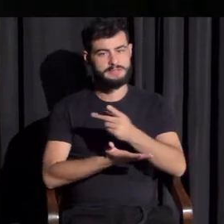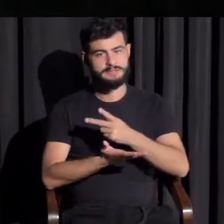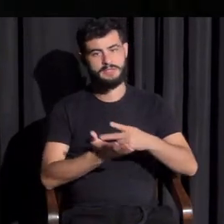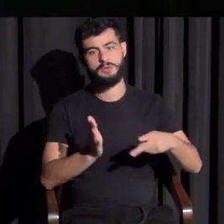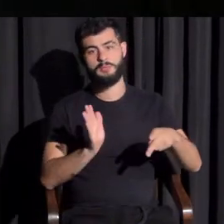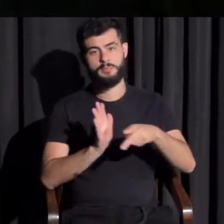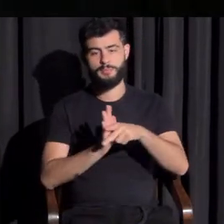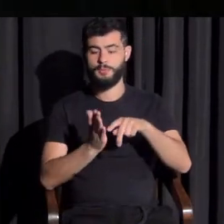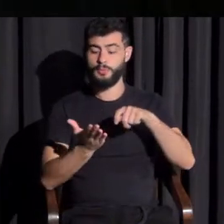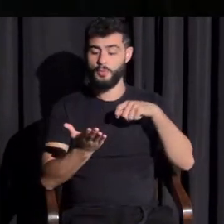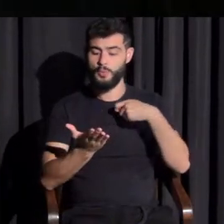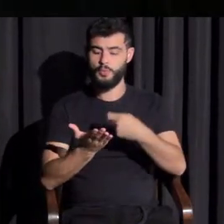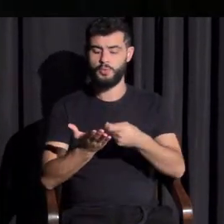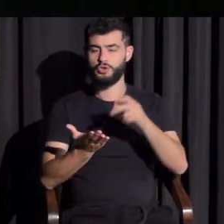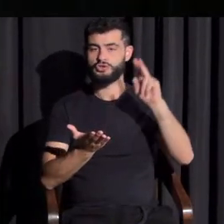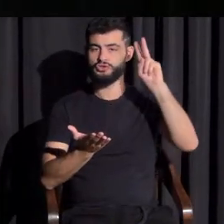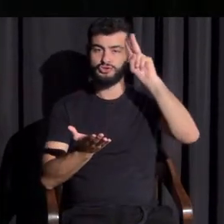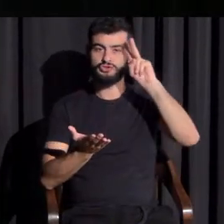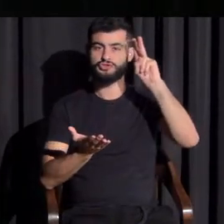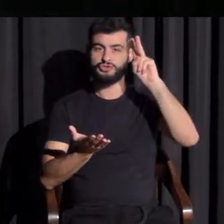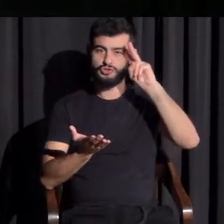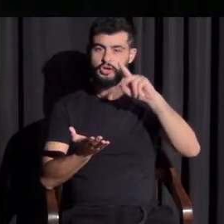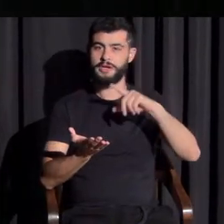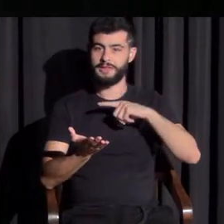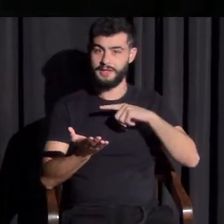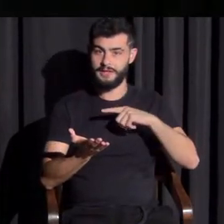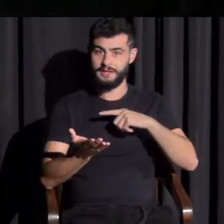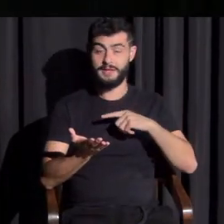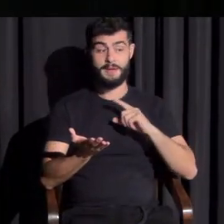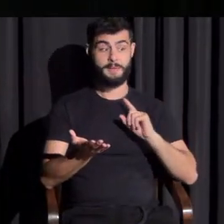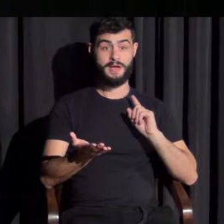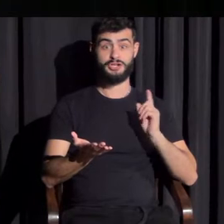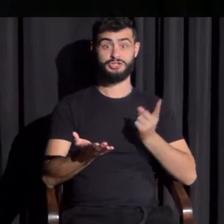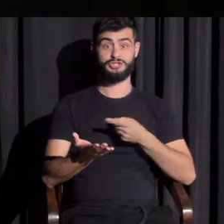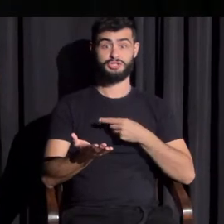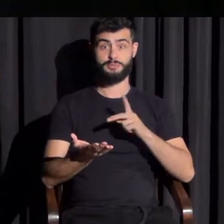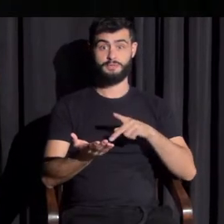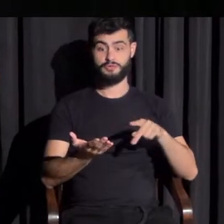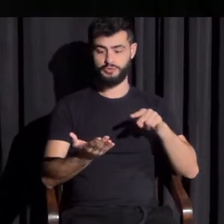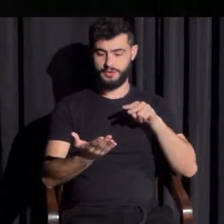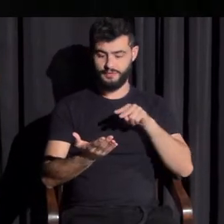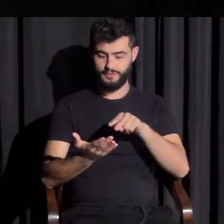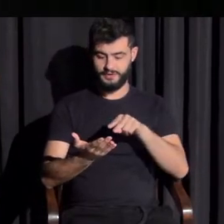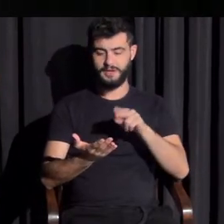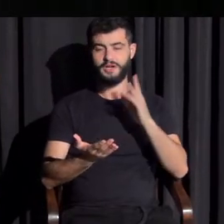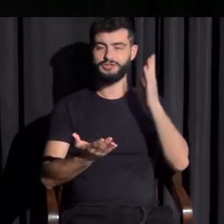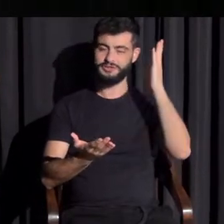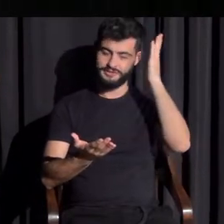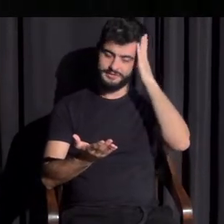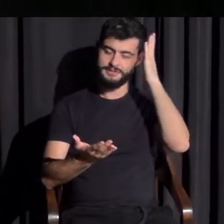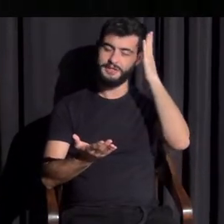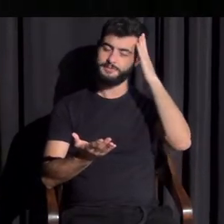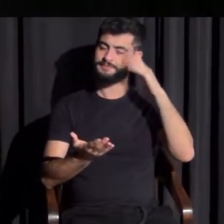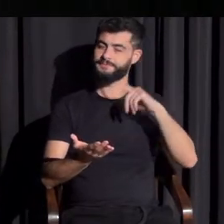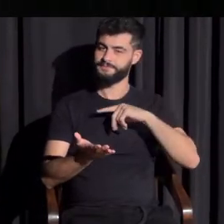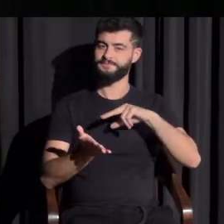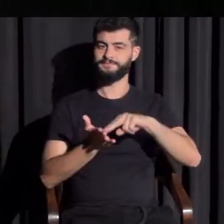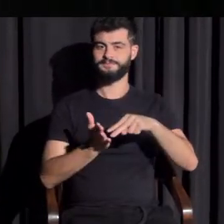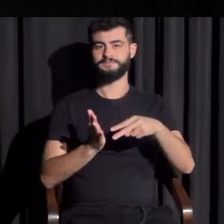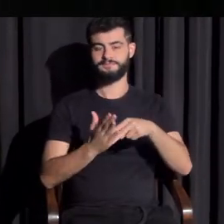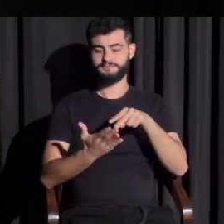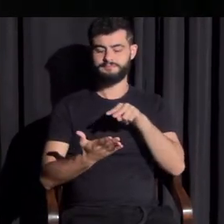para nós, como professoras, tem uma importância muito grande, que é a reverberação daquilo que a gente fala. Né? E, aí, nesse